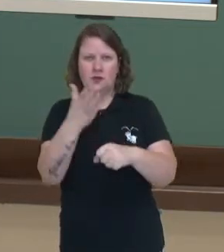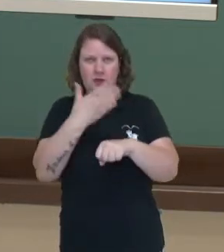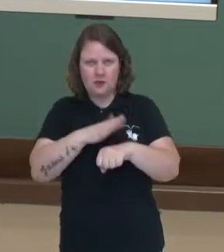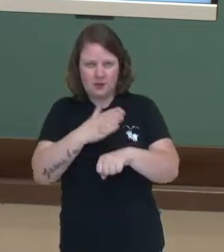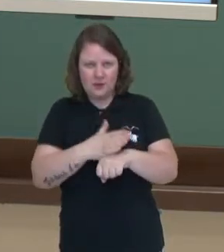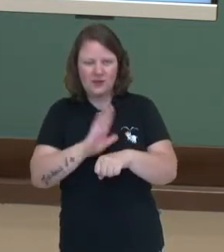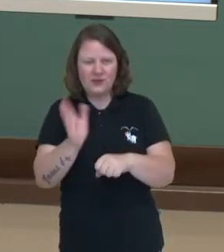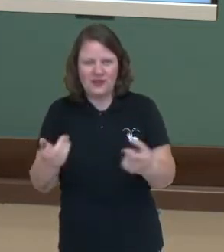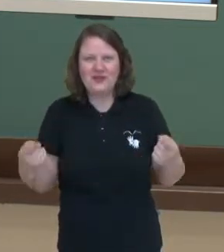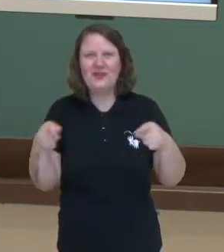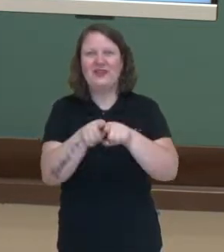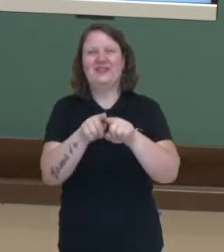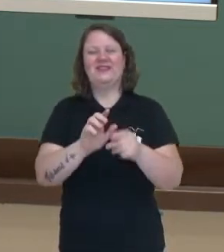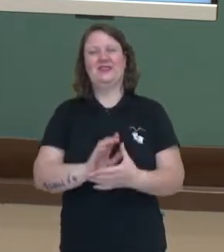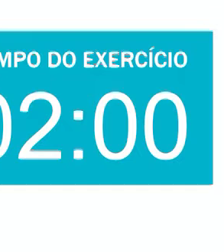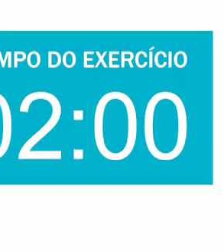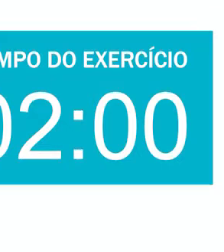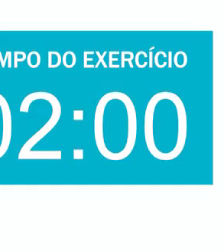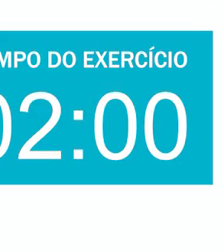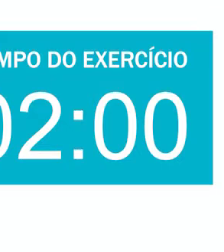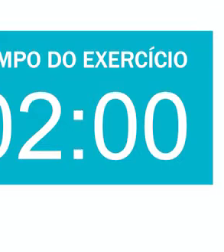responda.